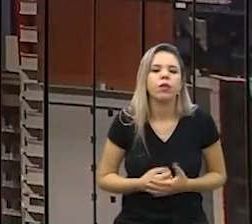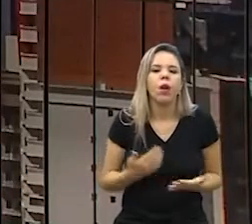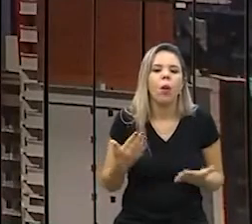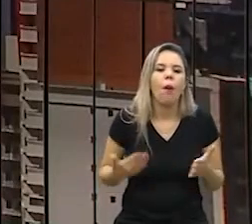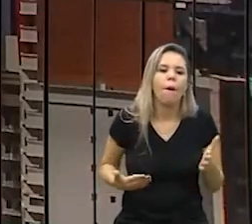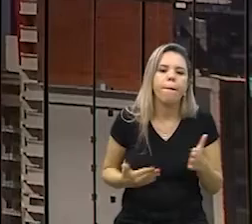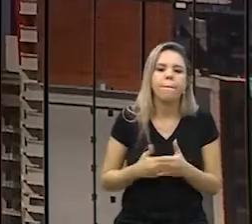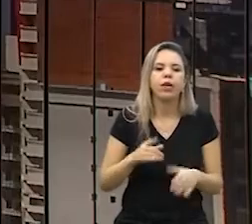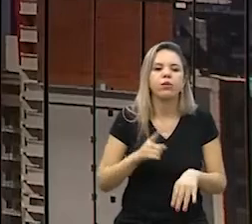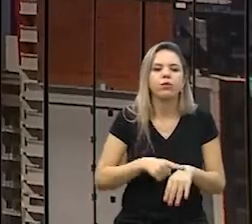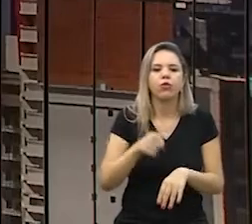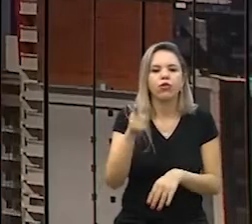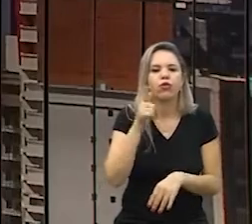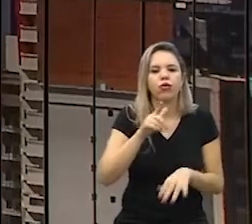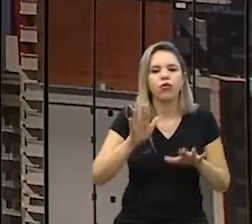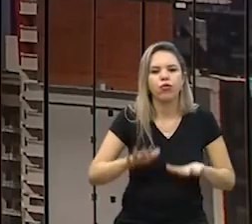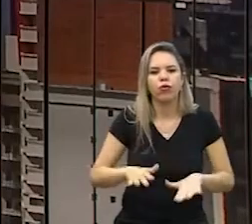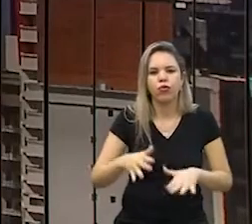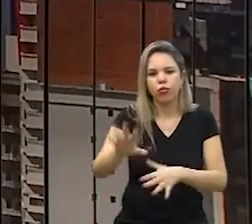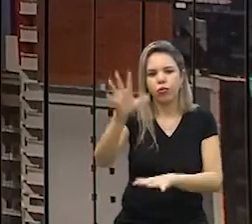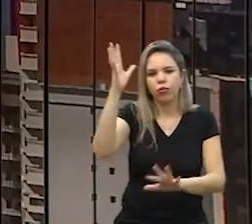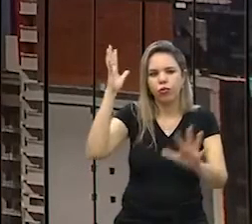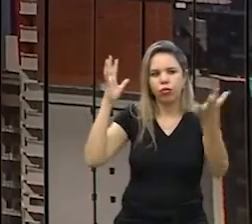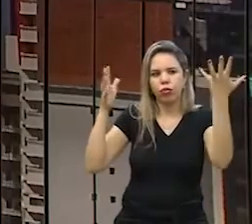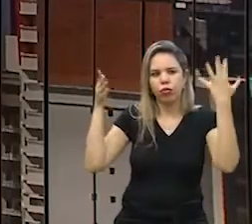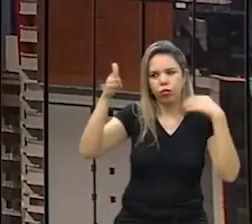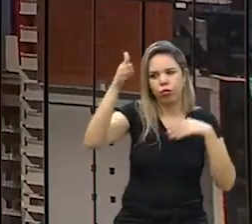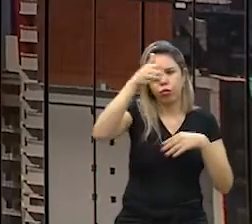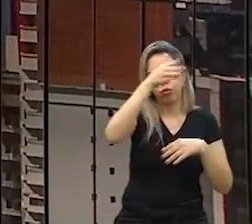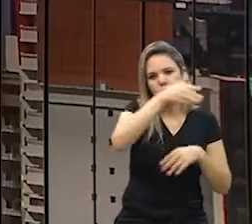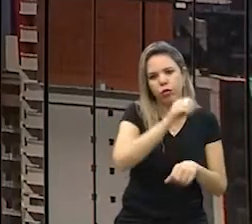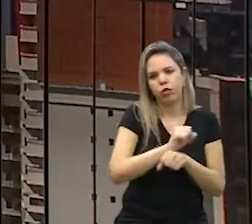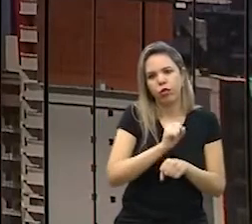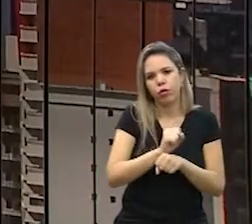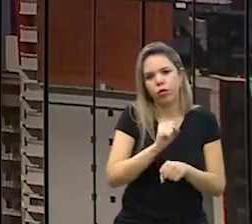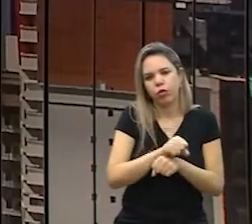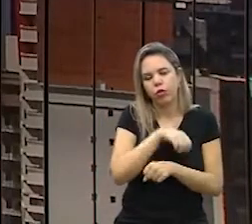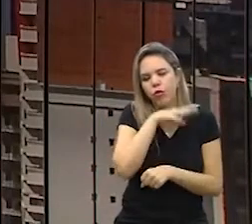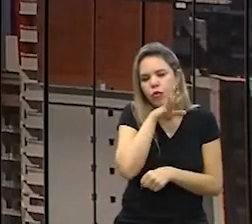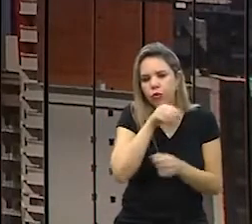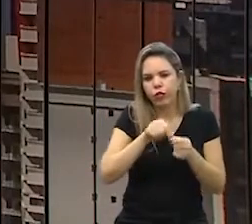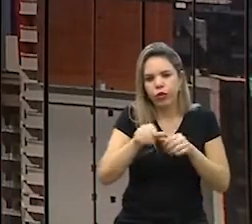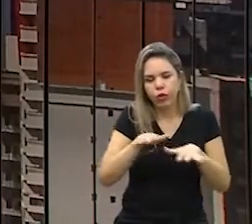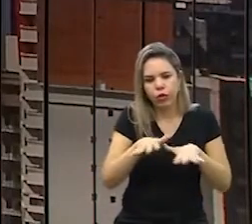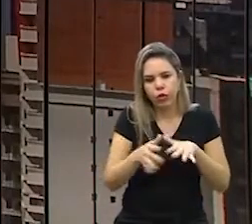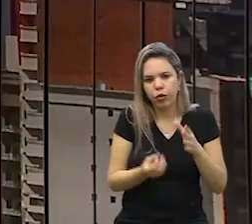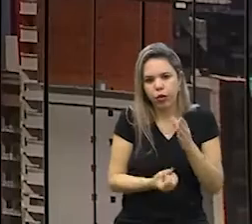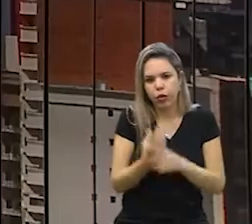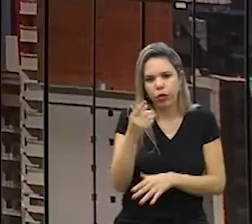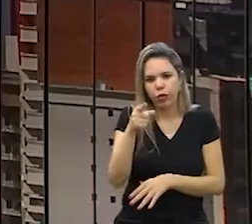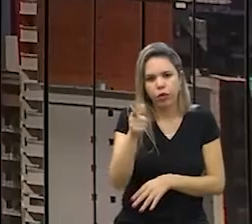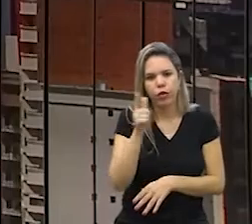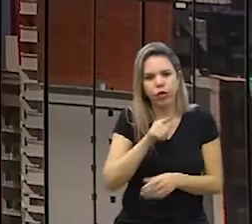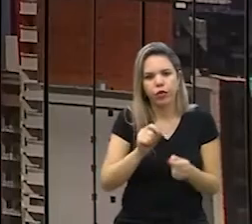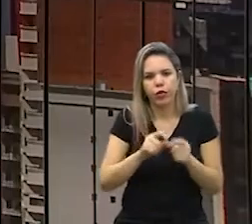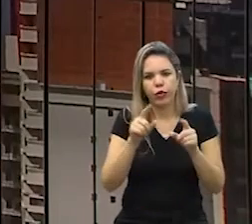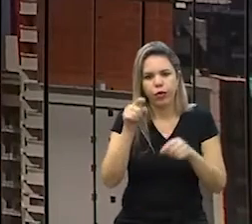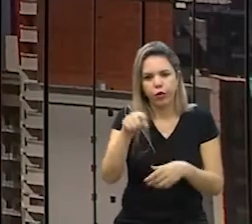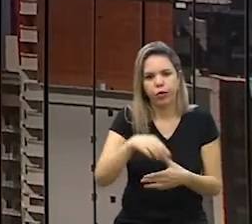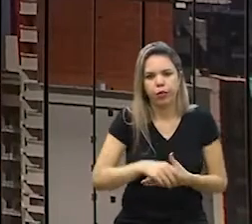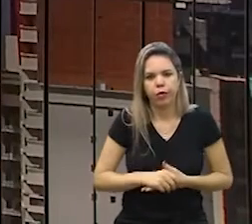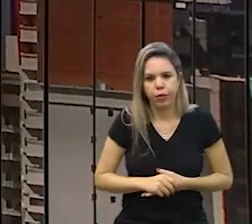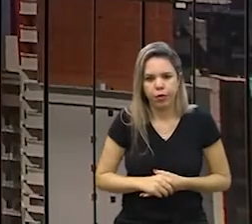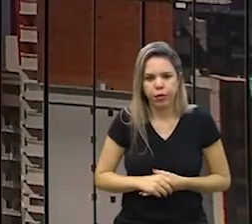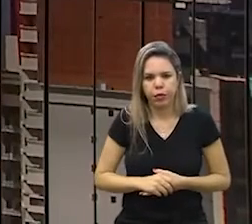máximo de horas que você já ficou no meio do mato ou esperando um animal fazer um movimento ou aparecer para fazer a sua foto?